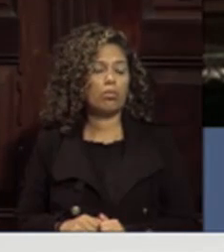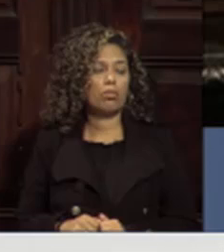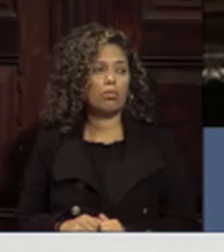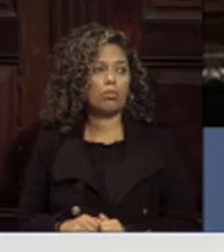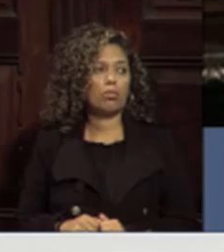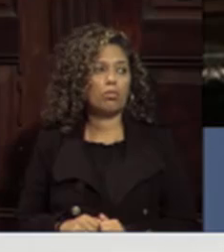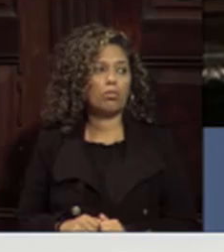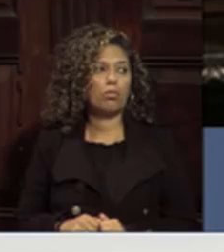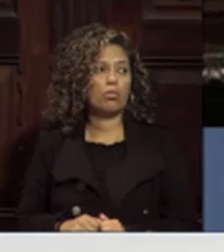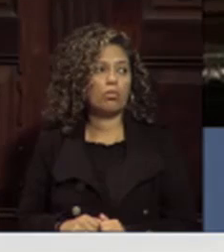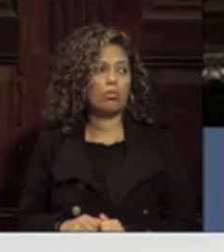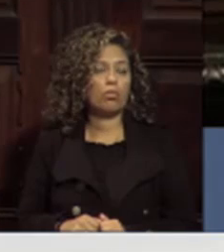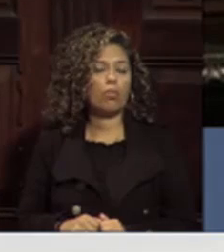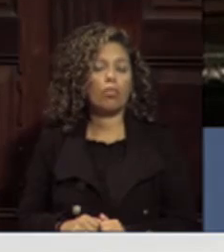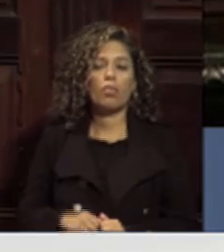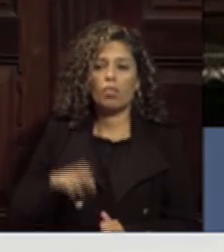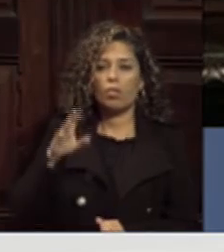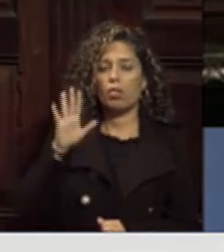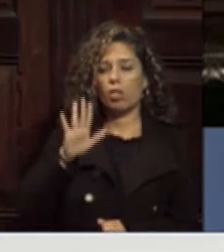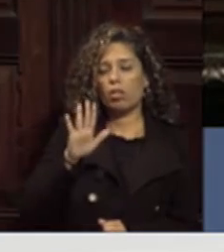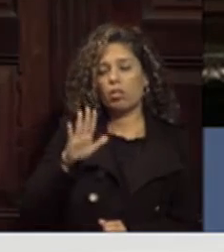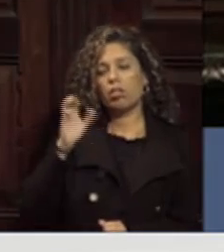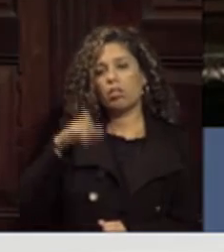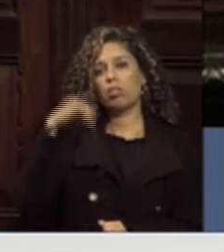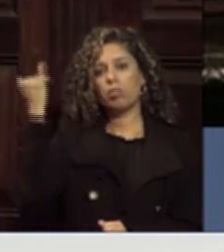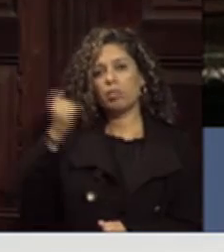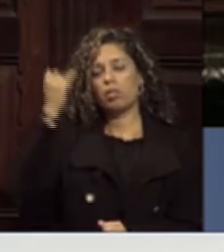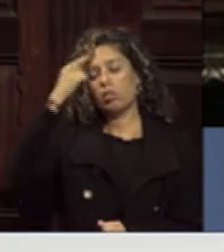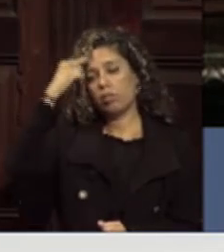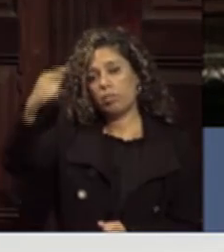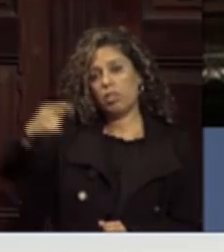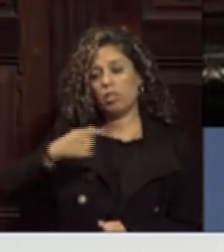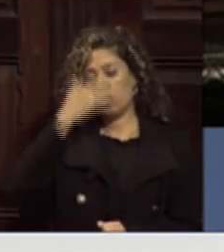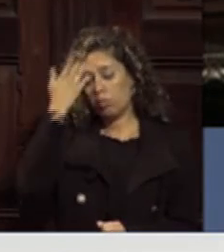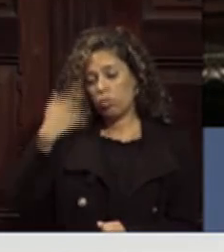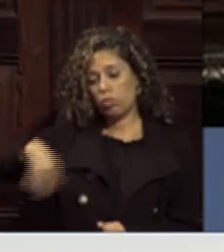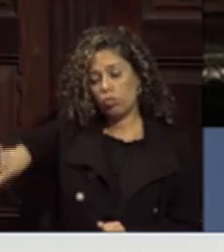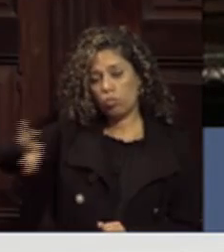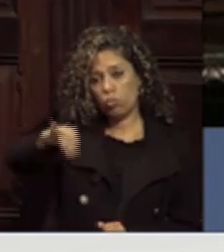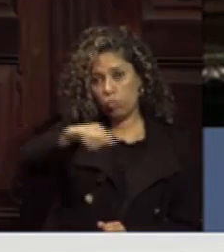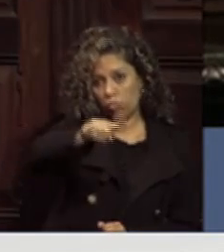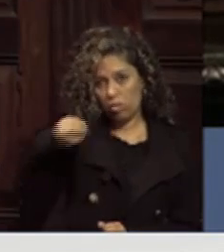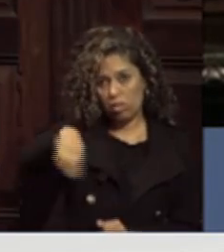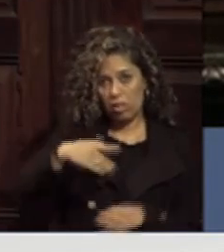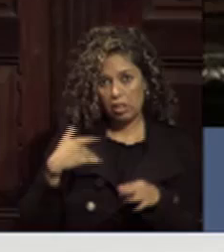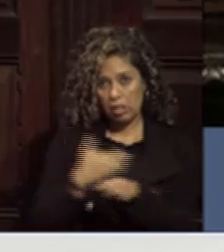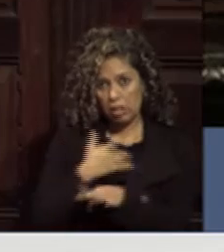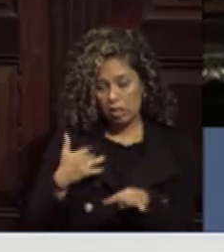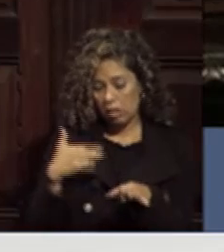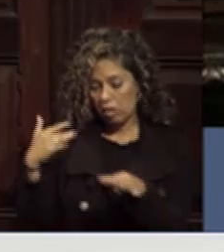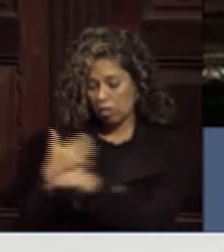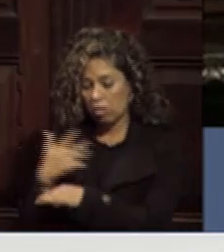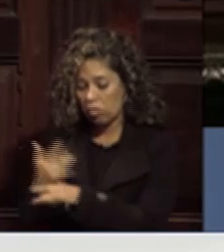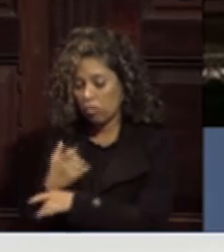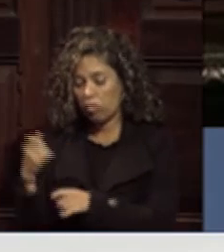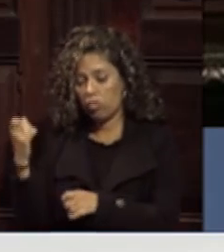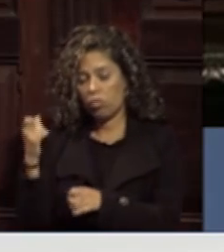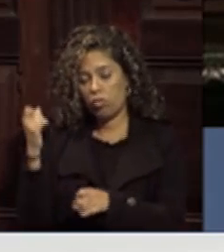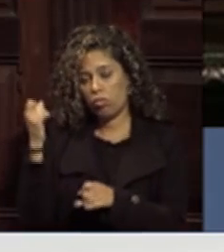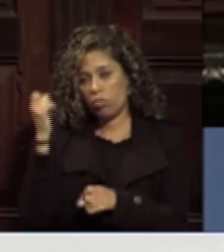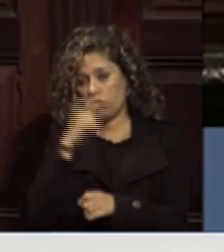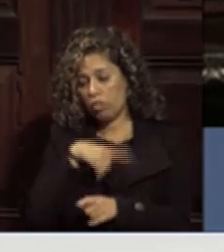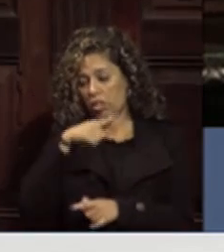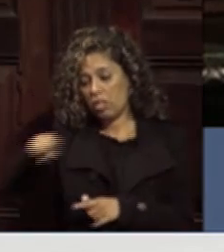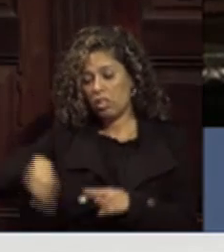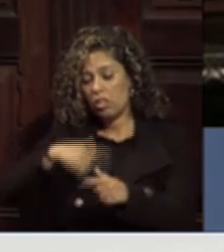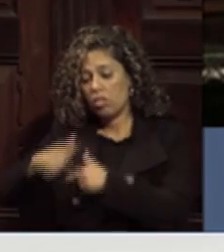mas especialmente para garantir o acesso dessas pessoas a novas formas de tecnologia para serem